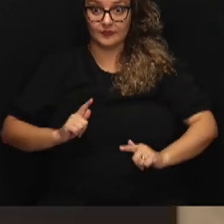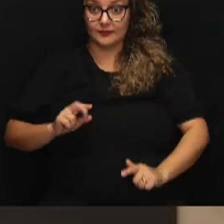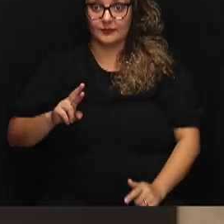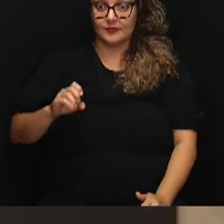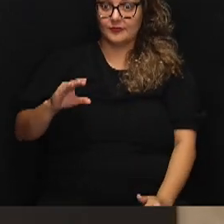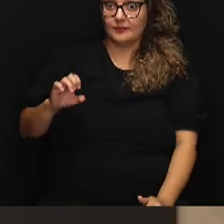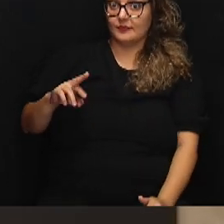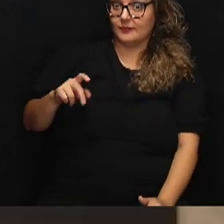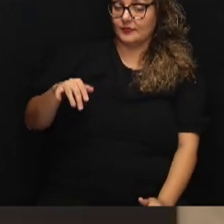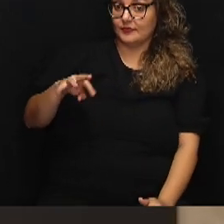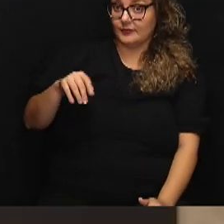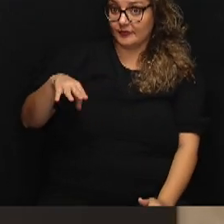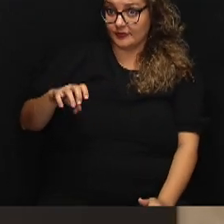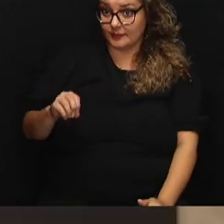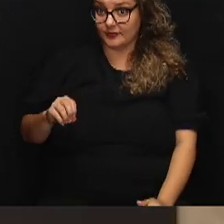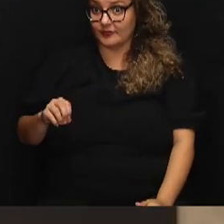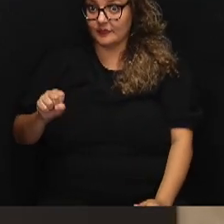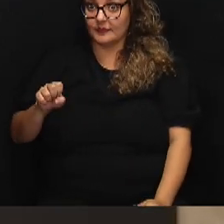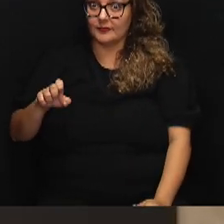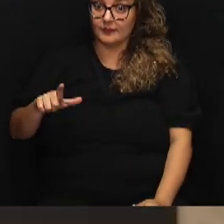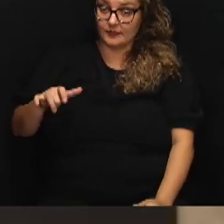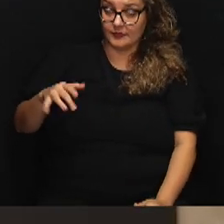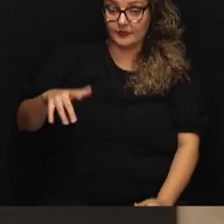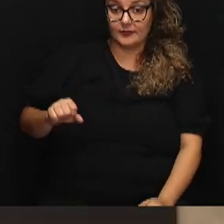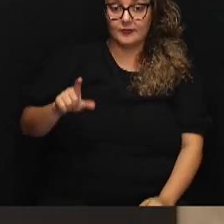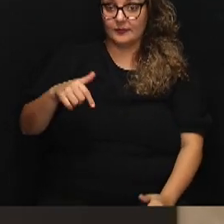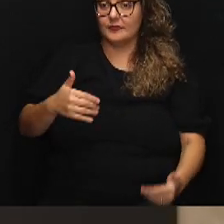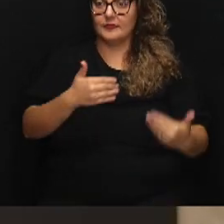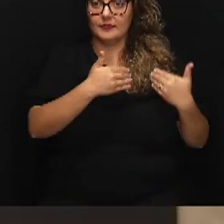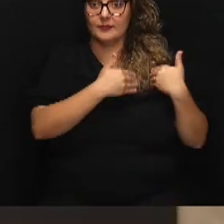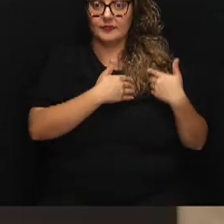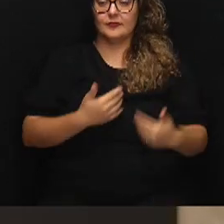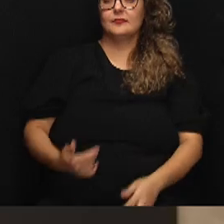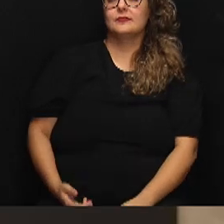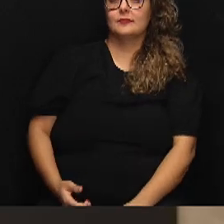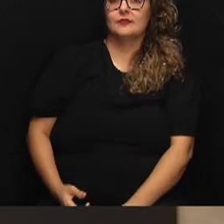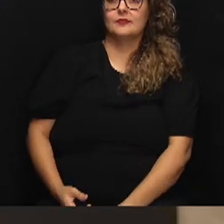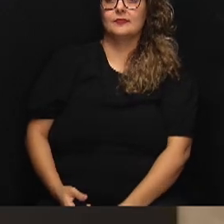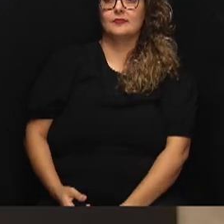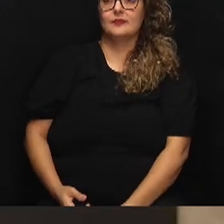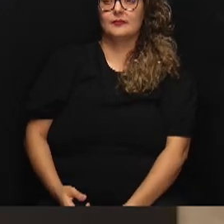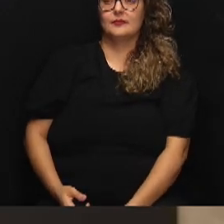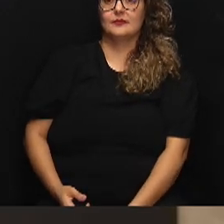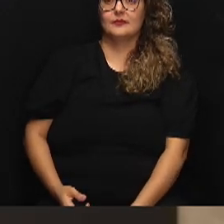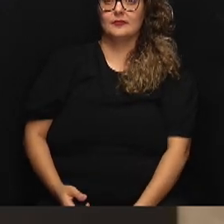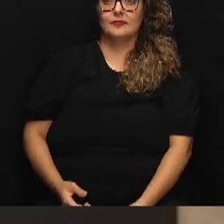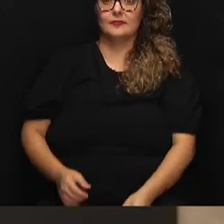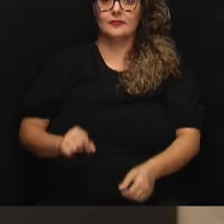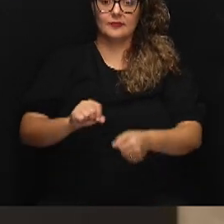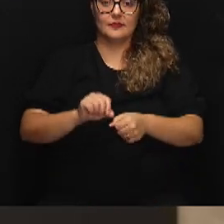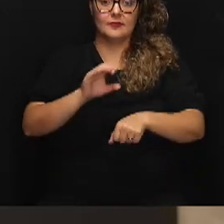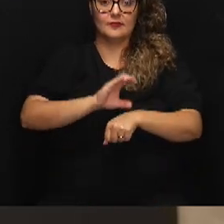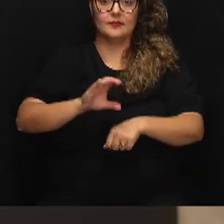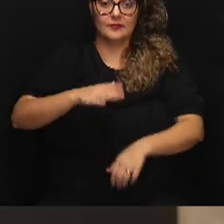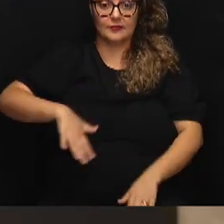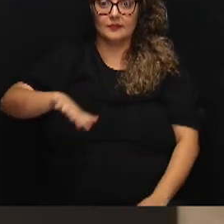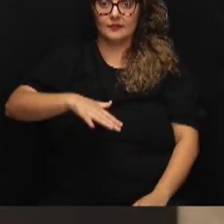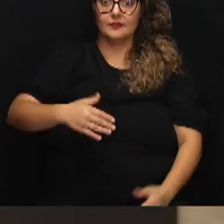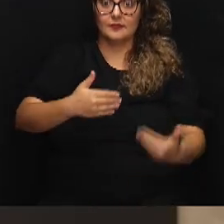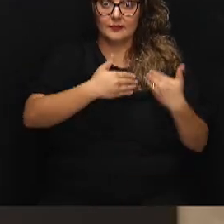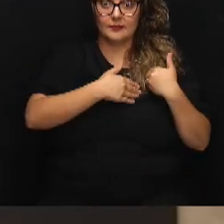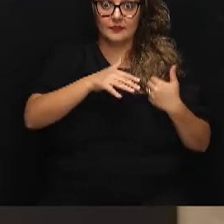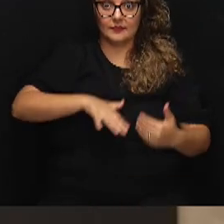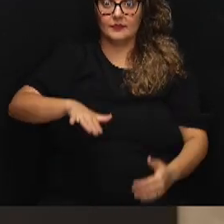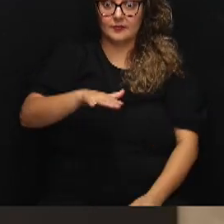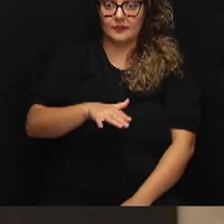e seleção que era o responsável, que ele cursava essa área e era então o responsável por